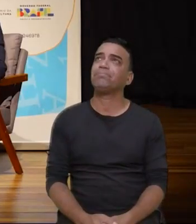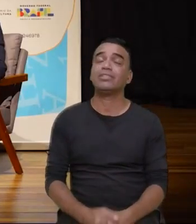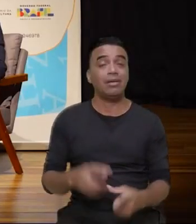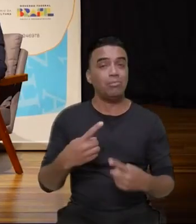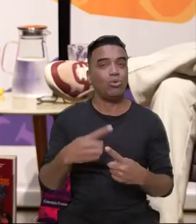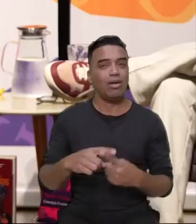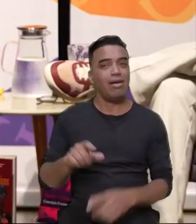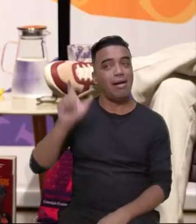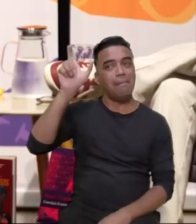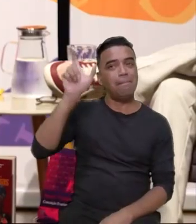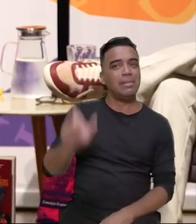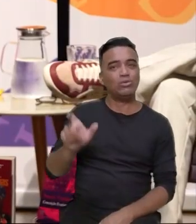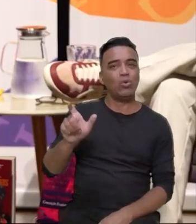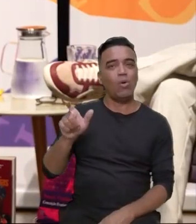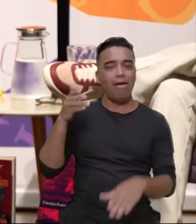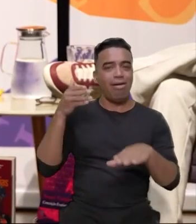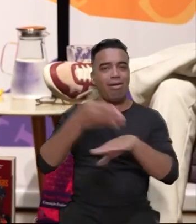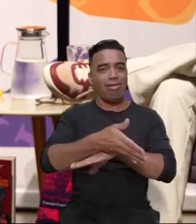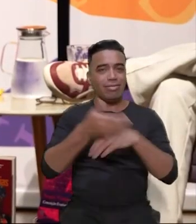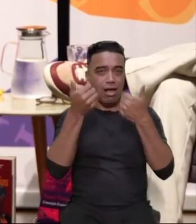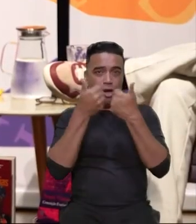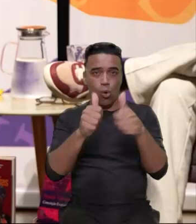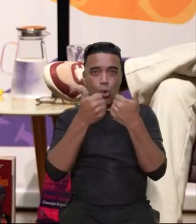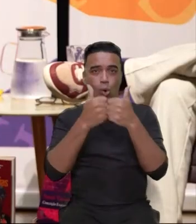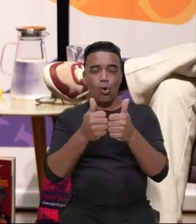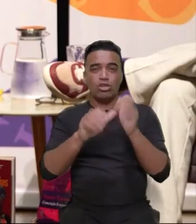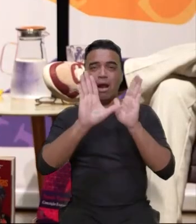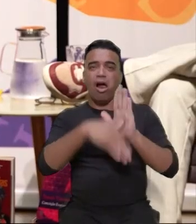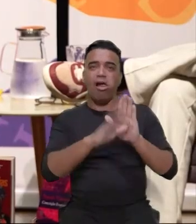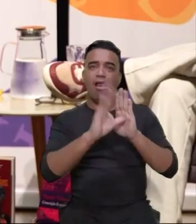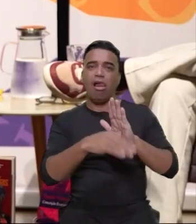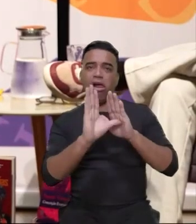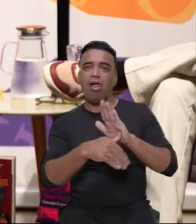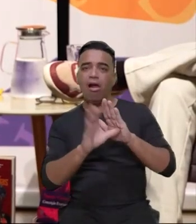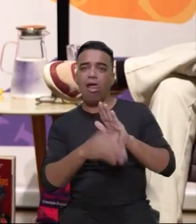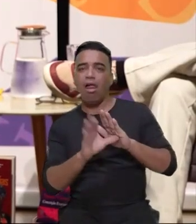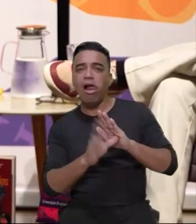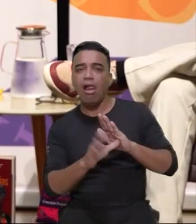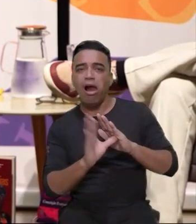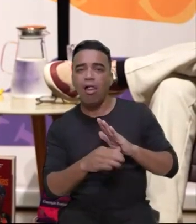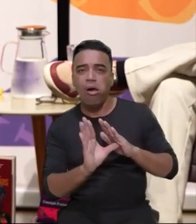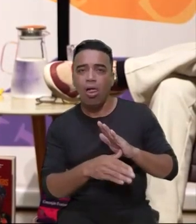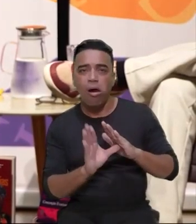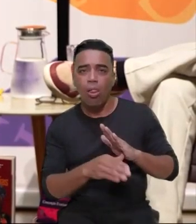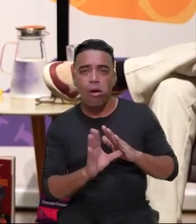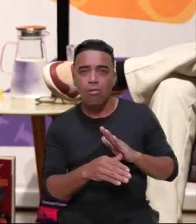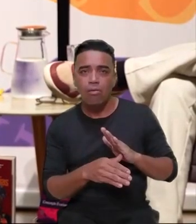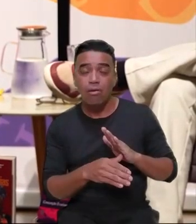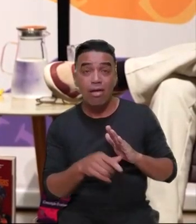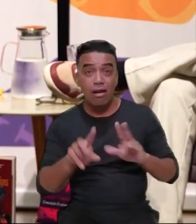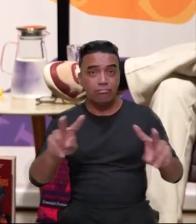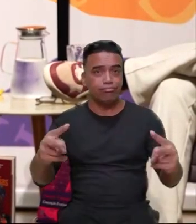Esse sujeito que entra no ônibus para assaltar o ônibus, ele